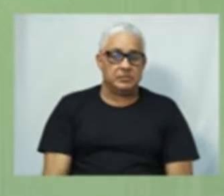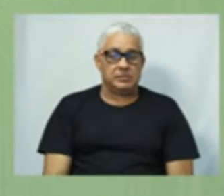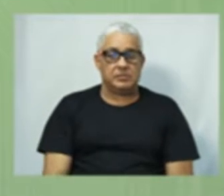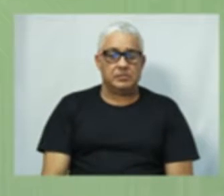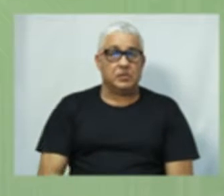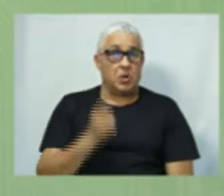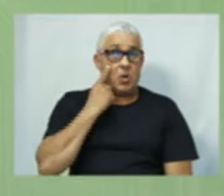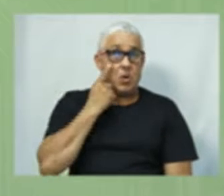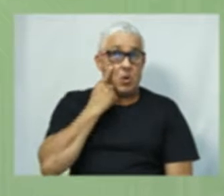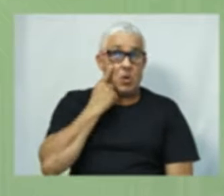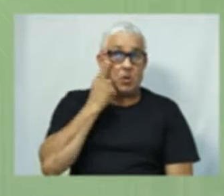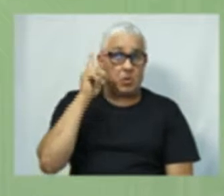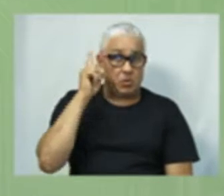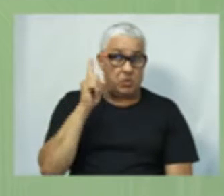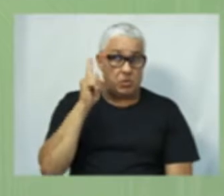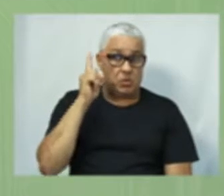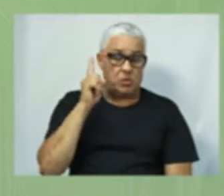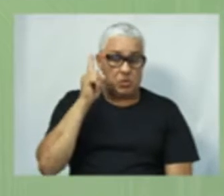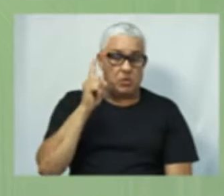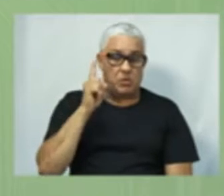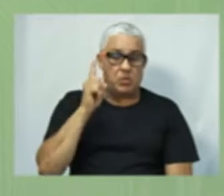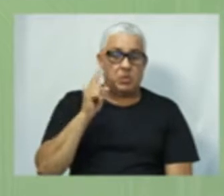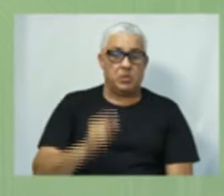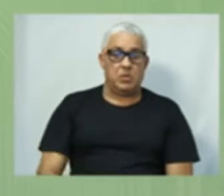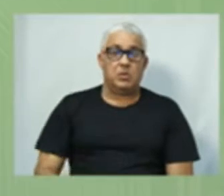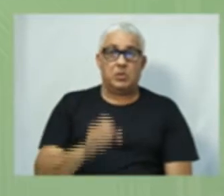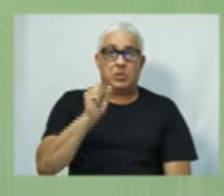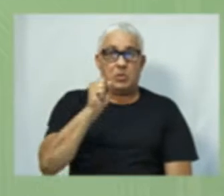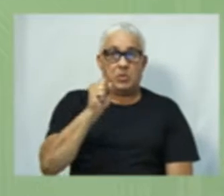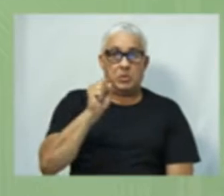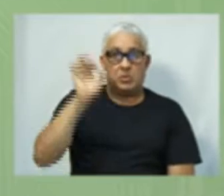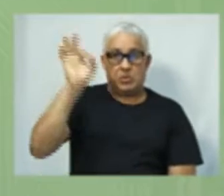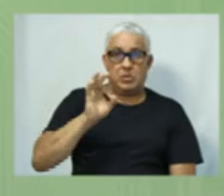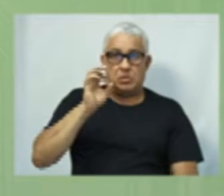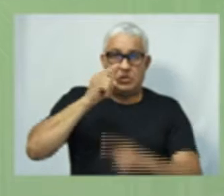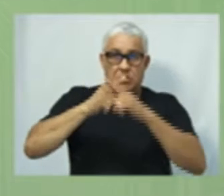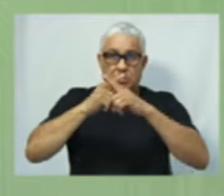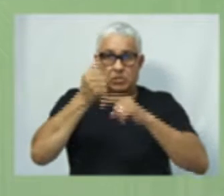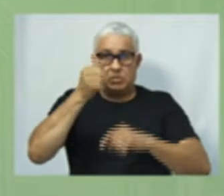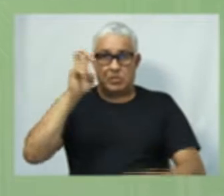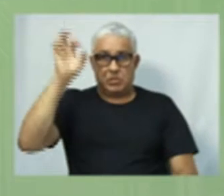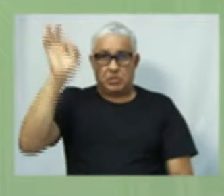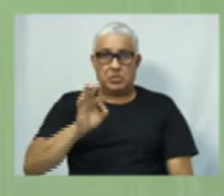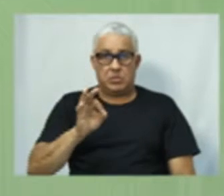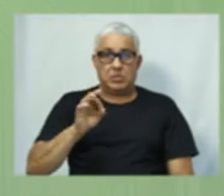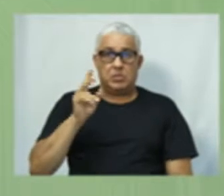ó. 8% vezes 15% é igual a